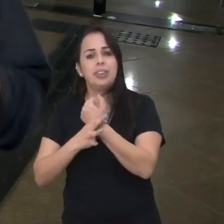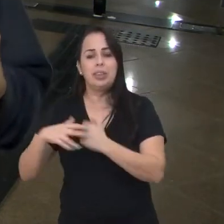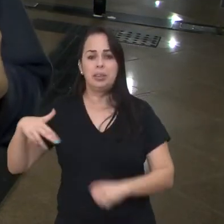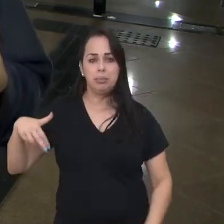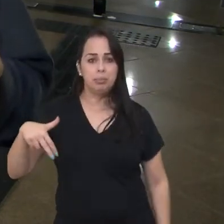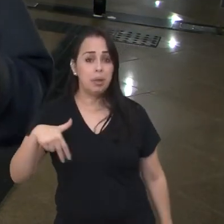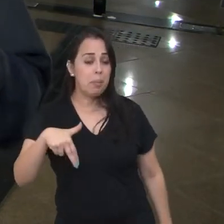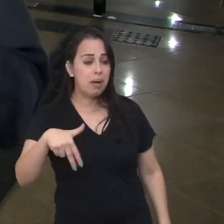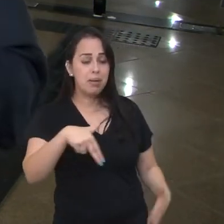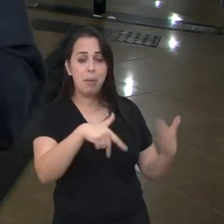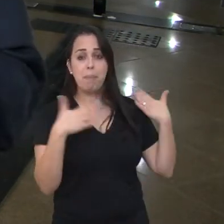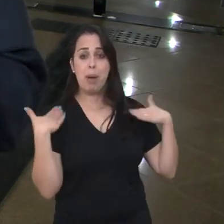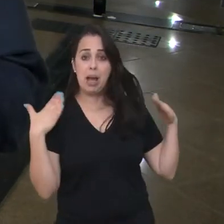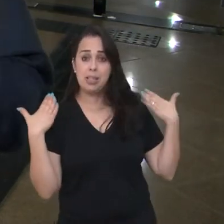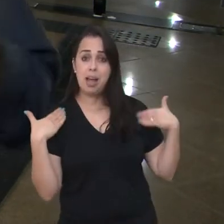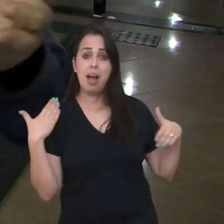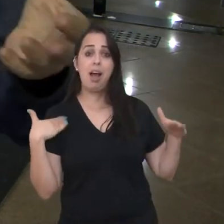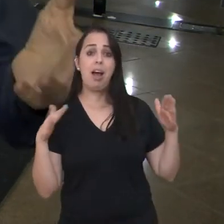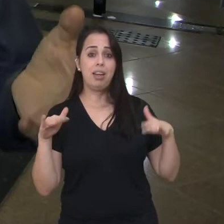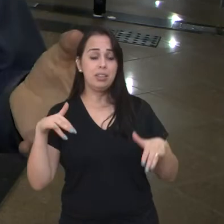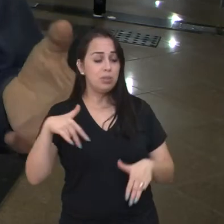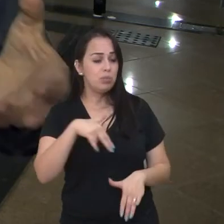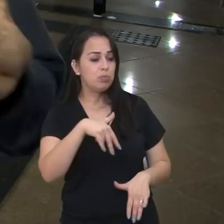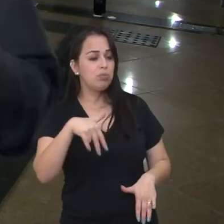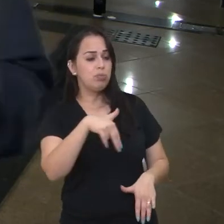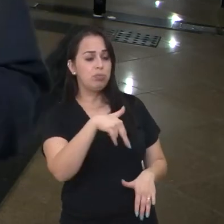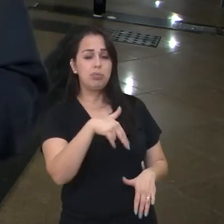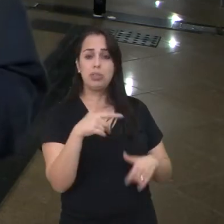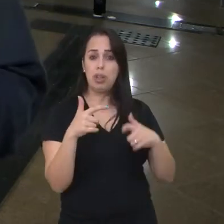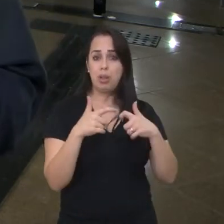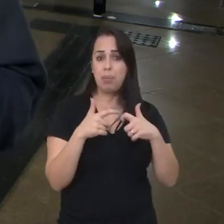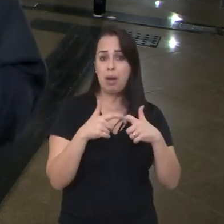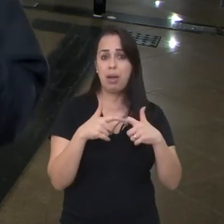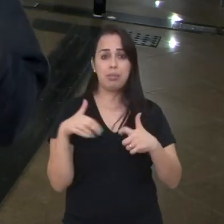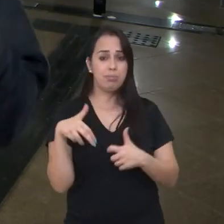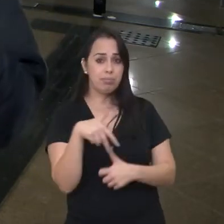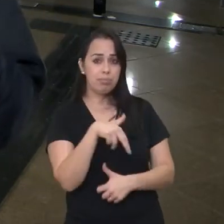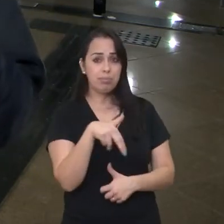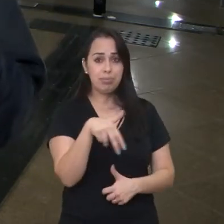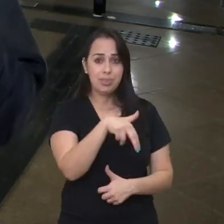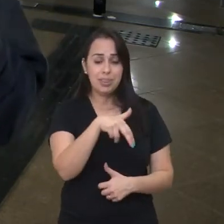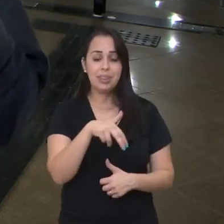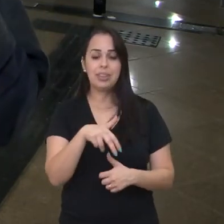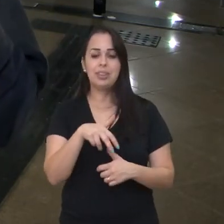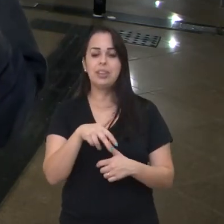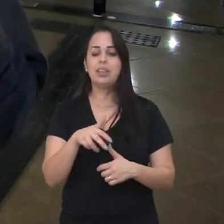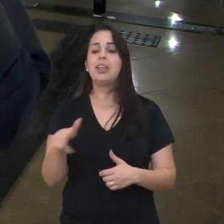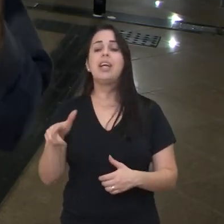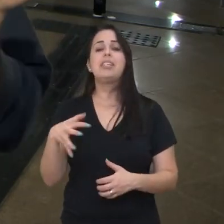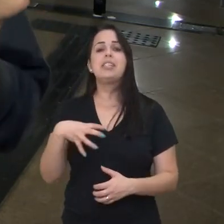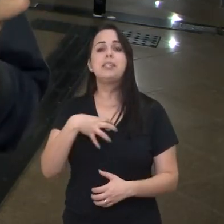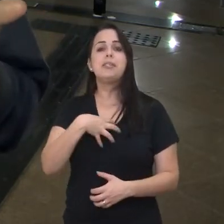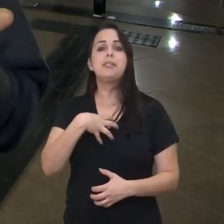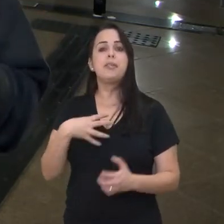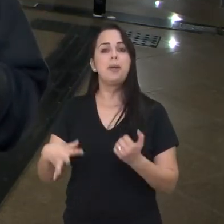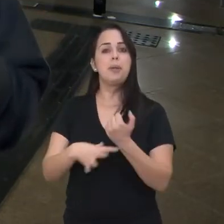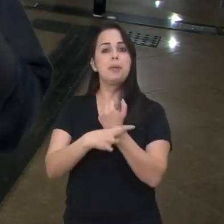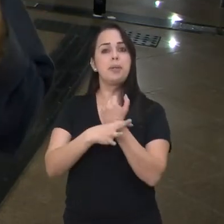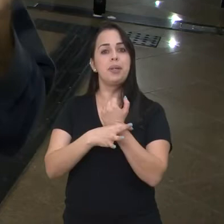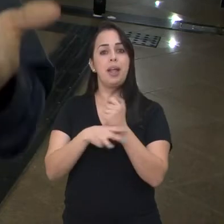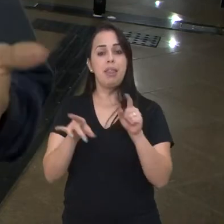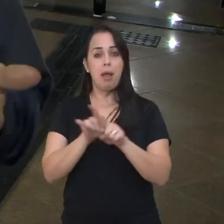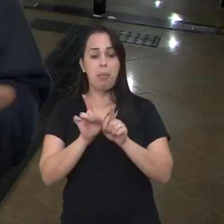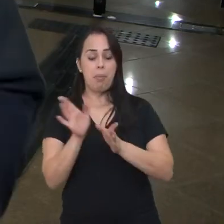ir para a rua, de ir para um shopping, para uma loja, de ir ao médico. Estão aumentando a segurança